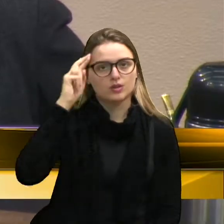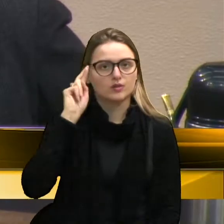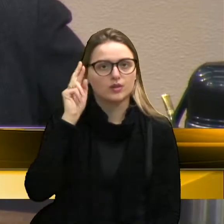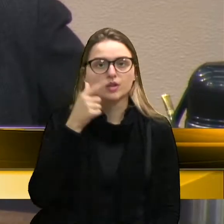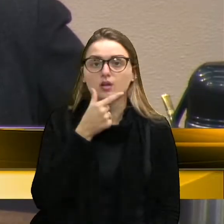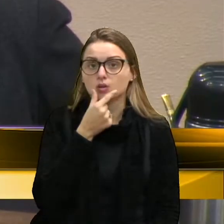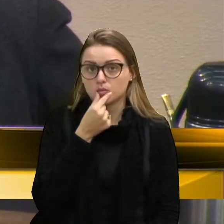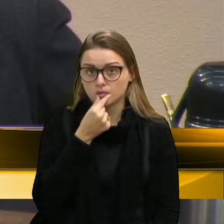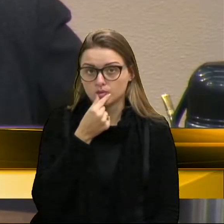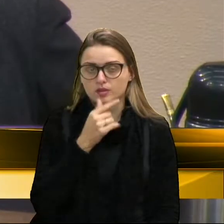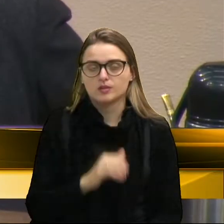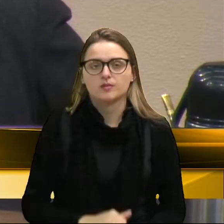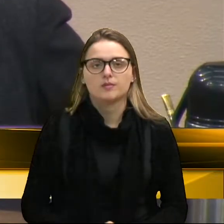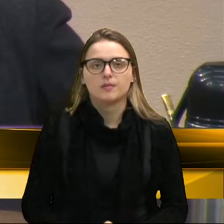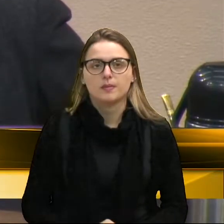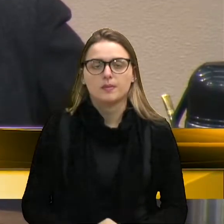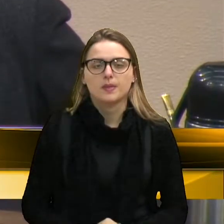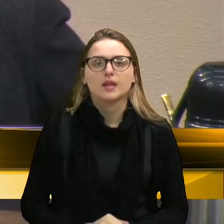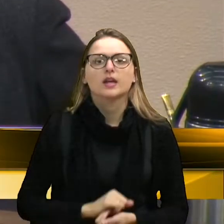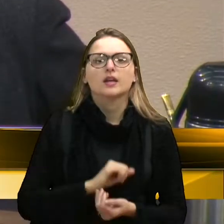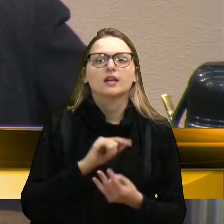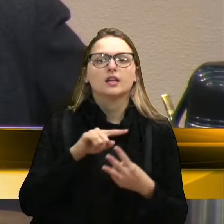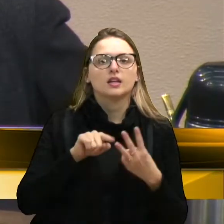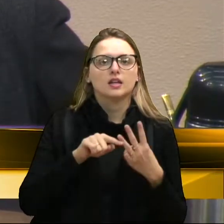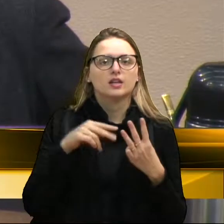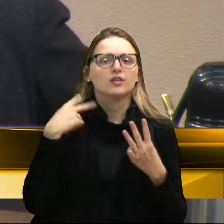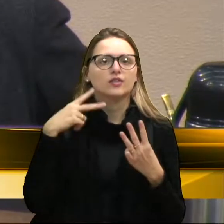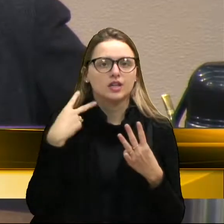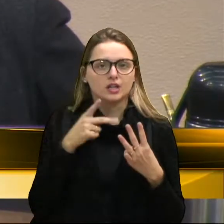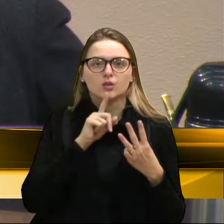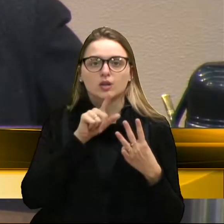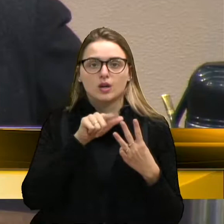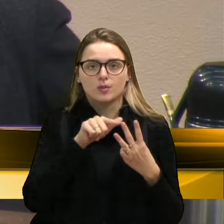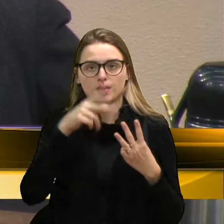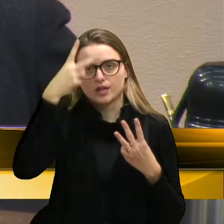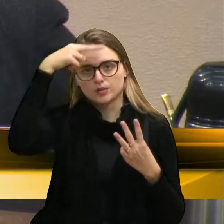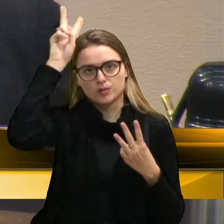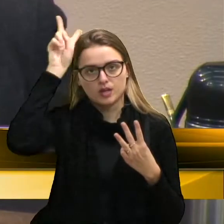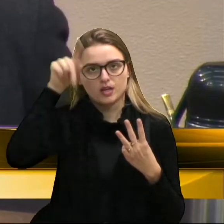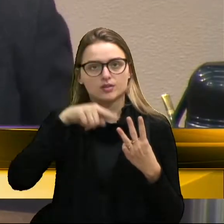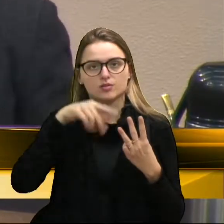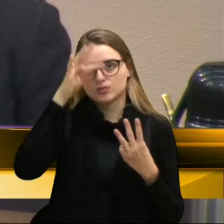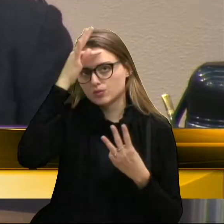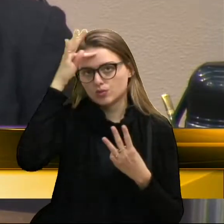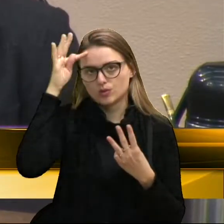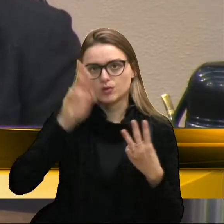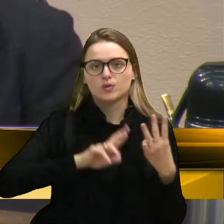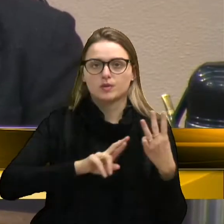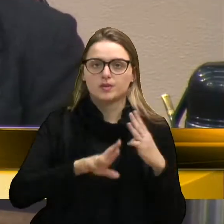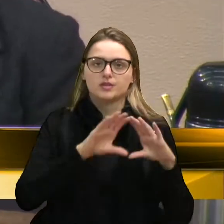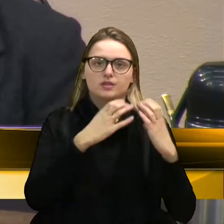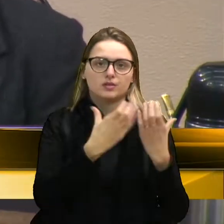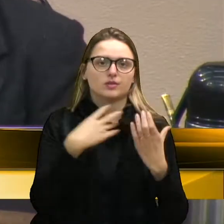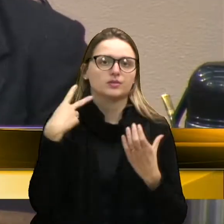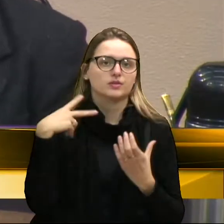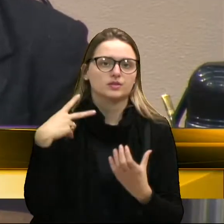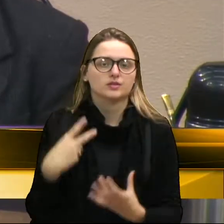Rodrigo Beltrão, e vereadores Alberto Meneguzzi, Edson da Rosa e Gustavo Toigo em